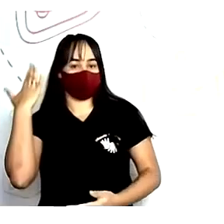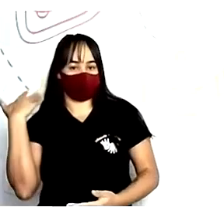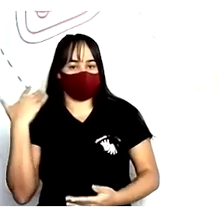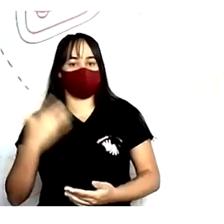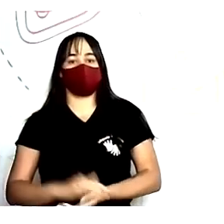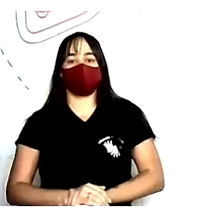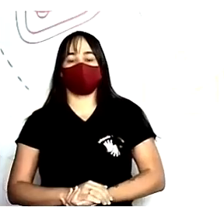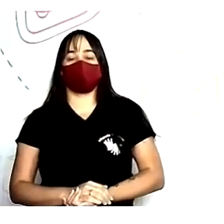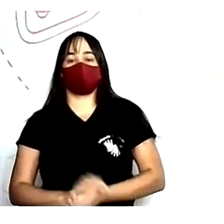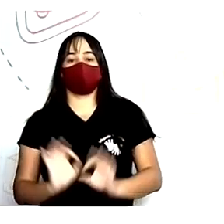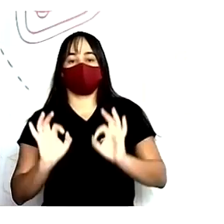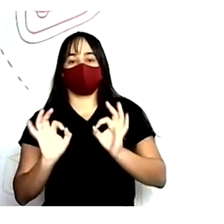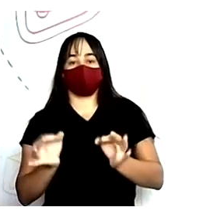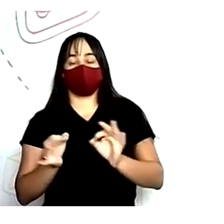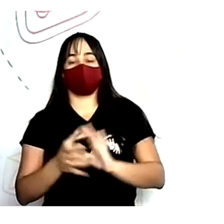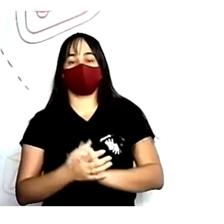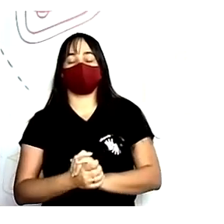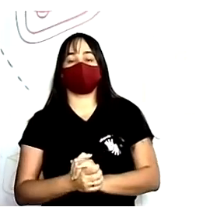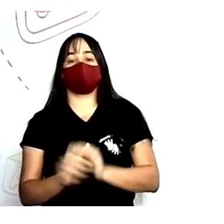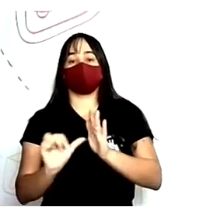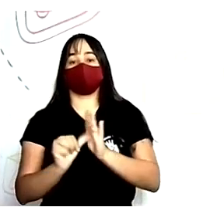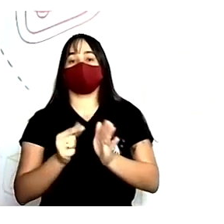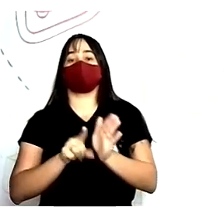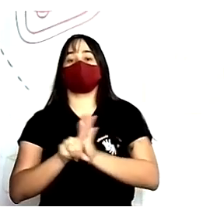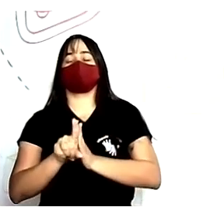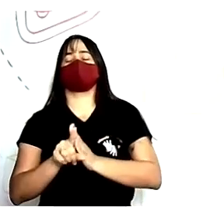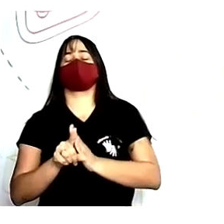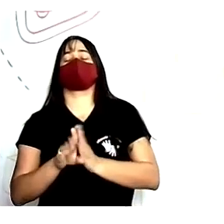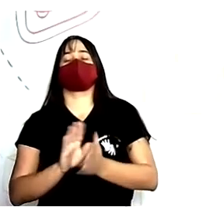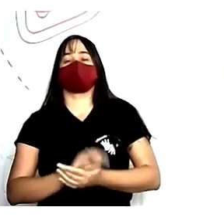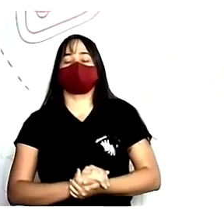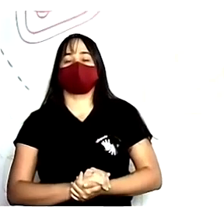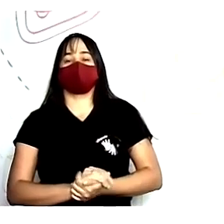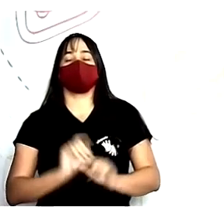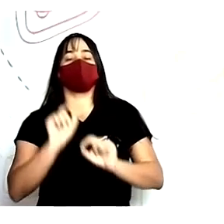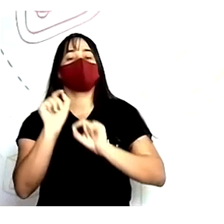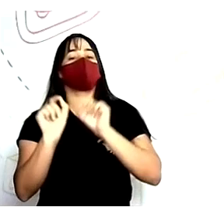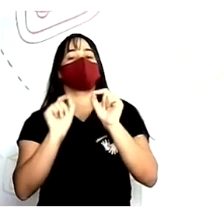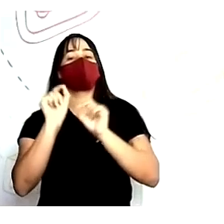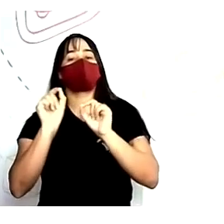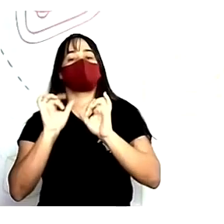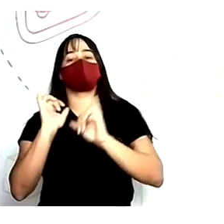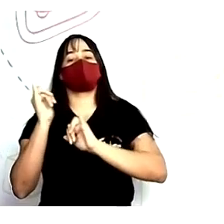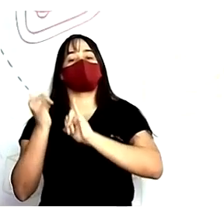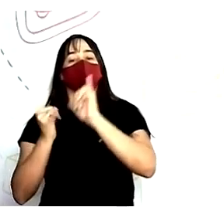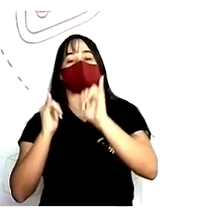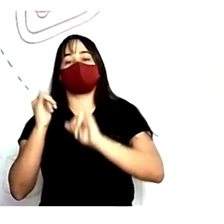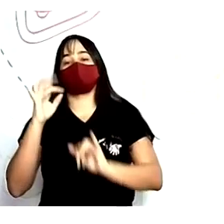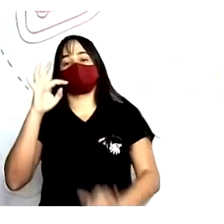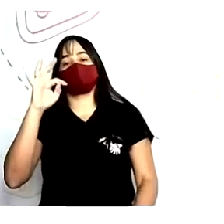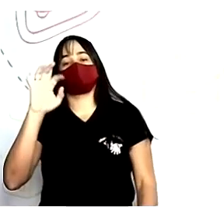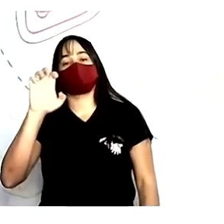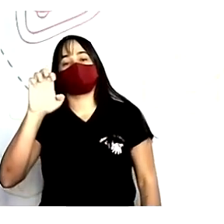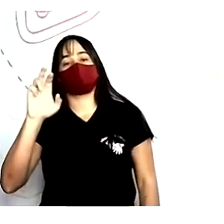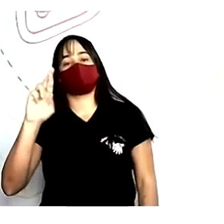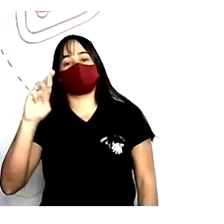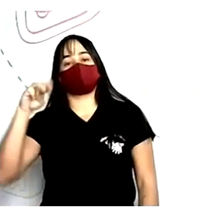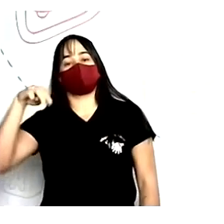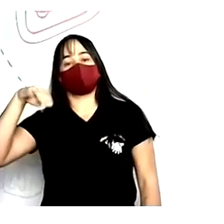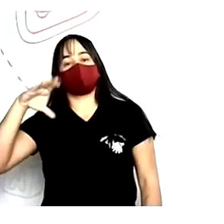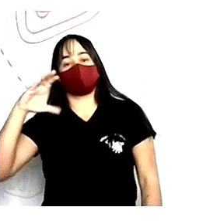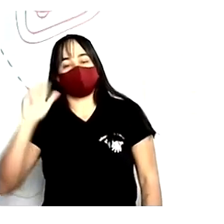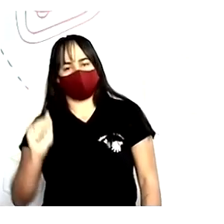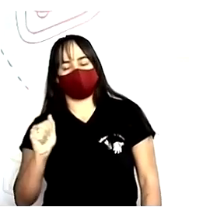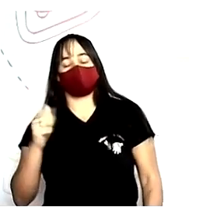aula anterior, certo? A primeira questão dizia o seguinte: o que é energia térmica? Bem,